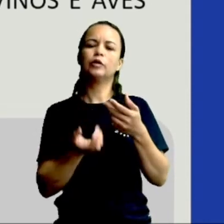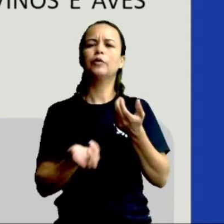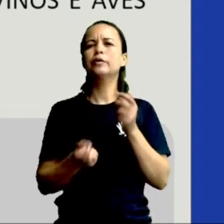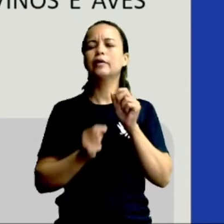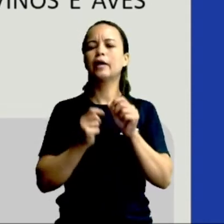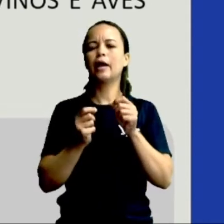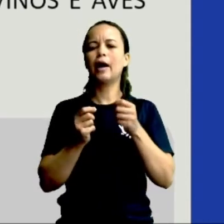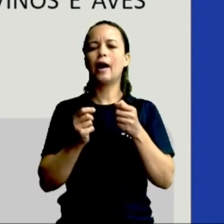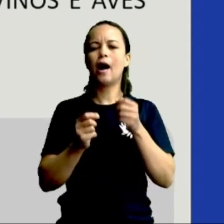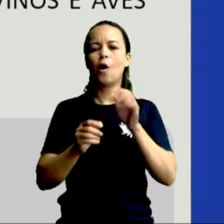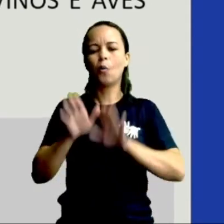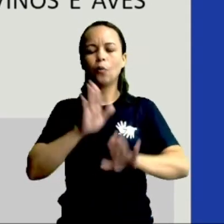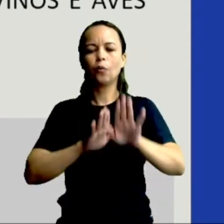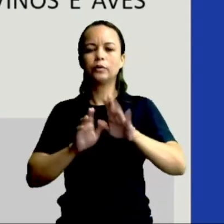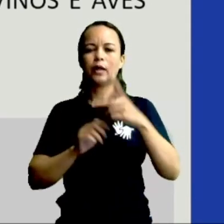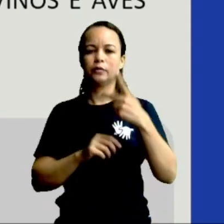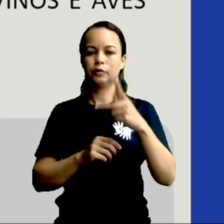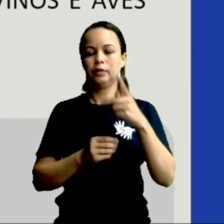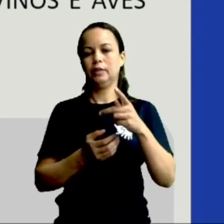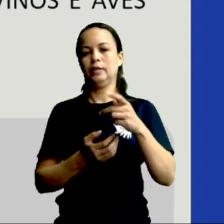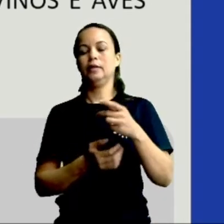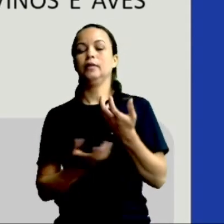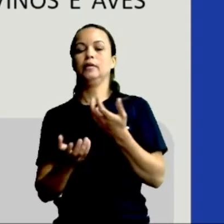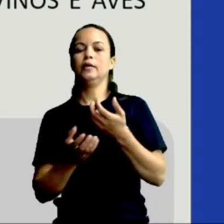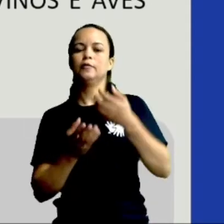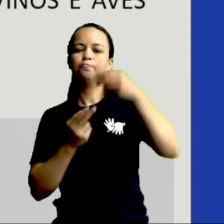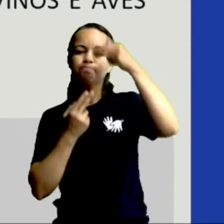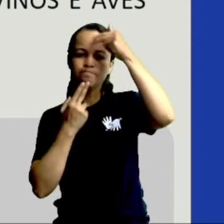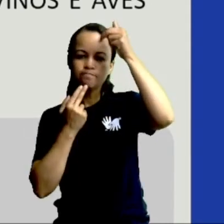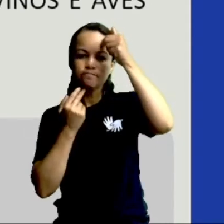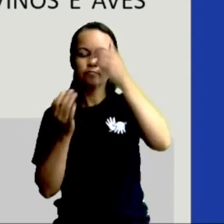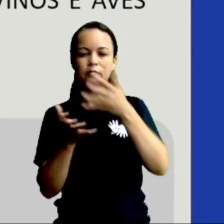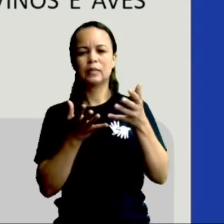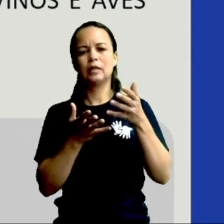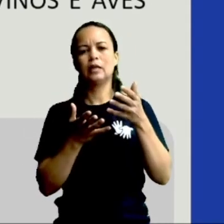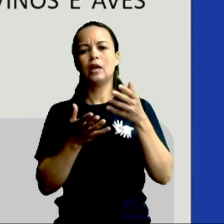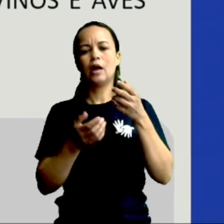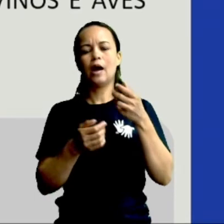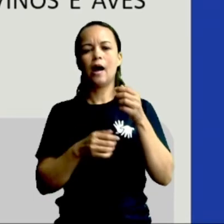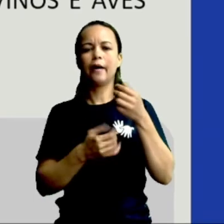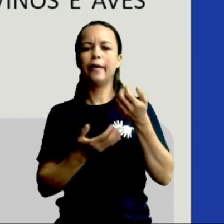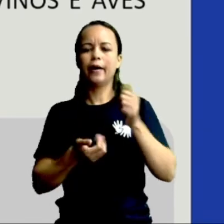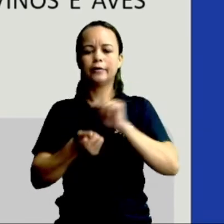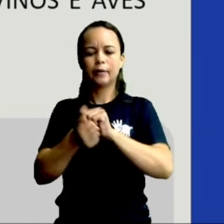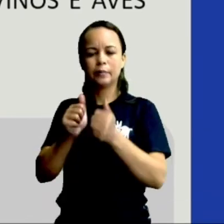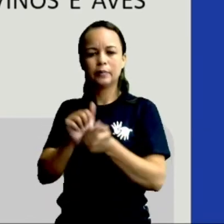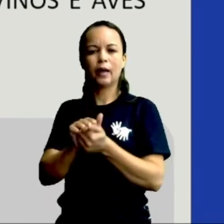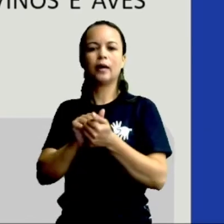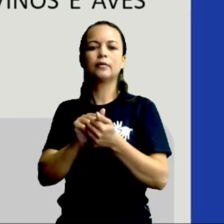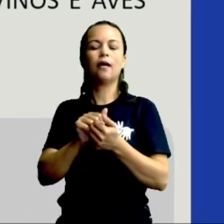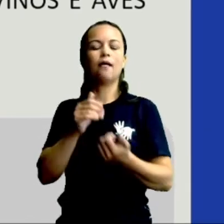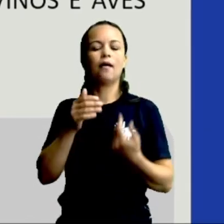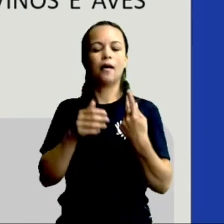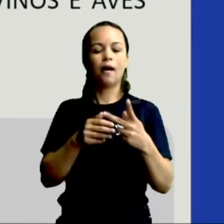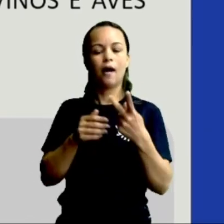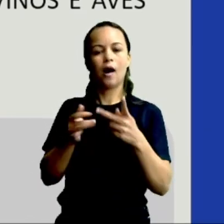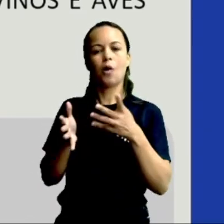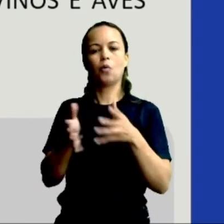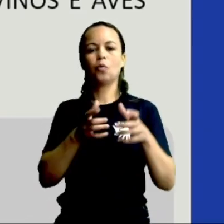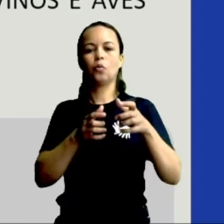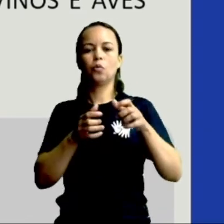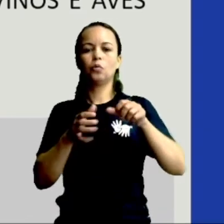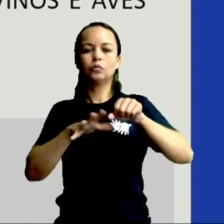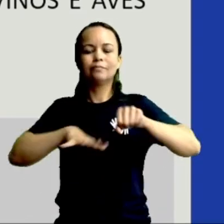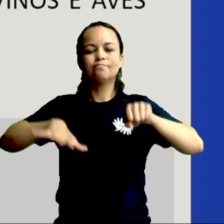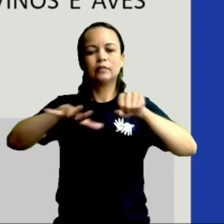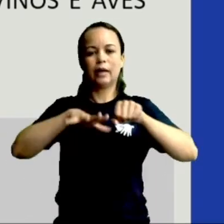caprinos, porque essa criação ela é uma criação mais adaptada ao clima do sertão e à falta de água. Ela se adaptou bem melhor a